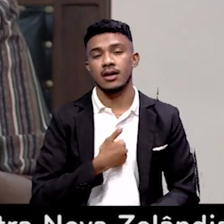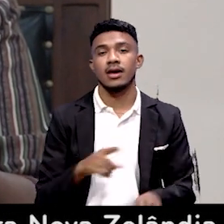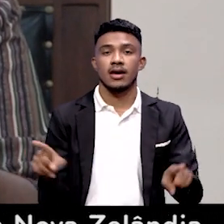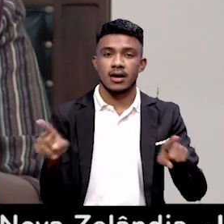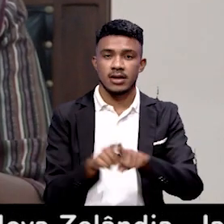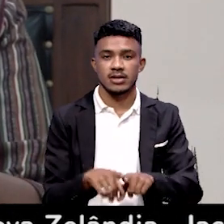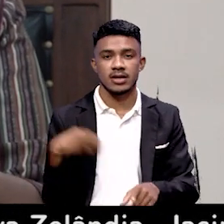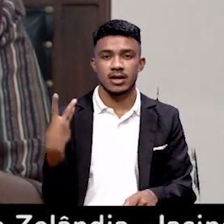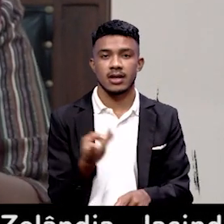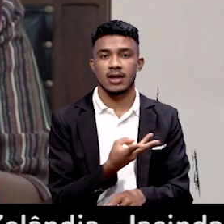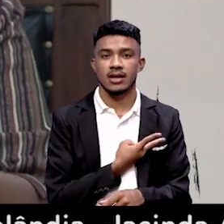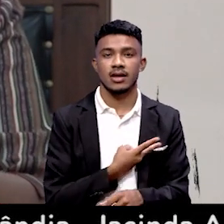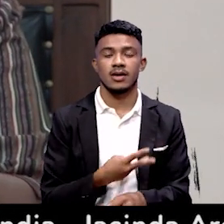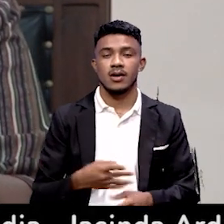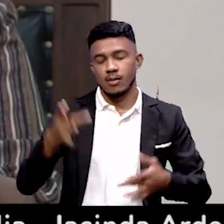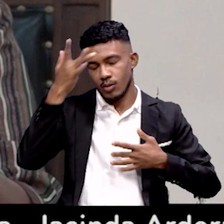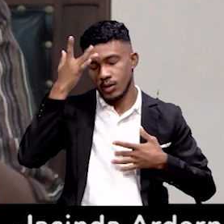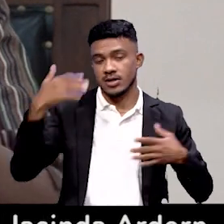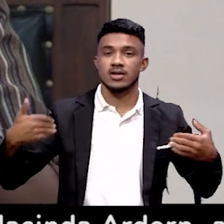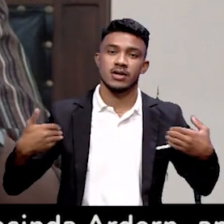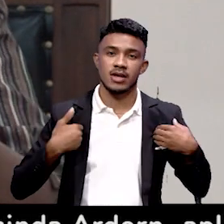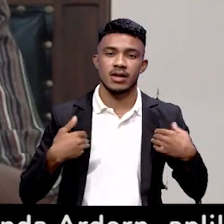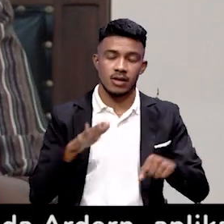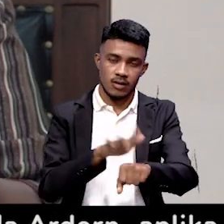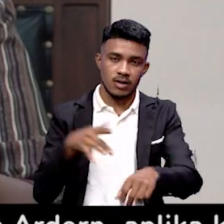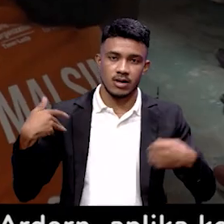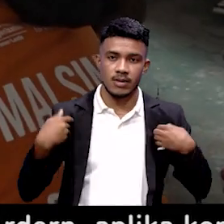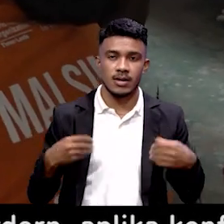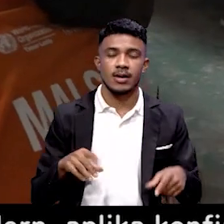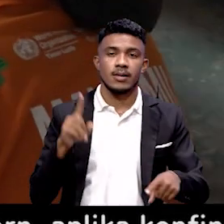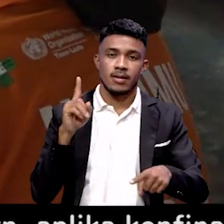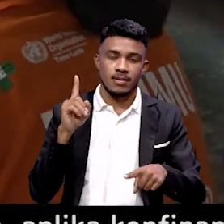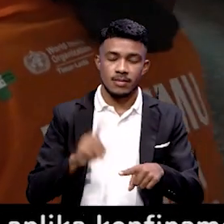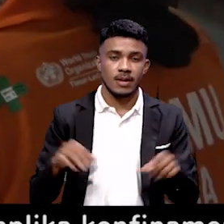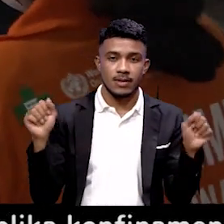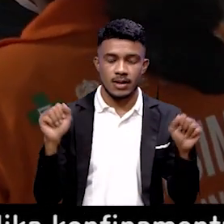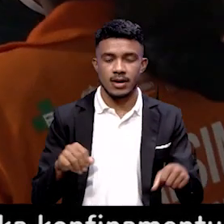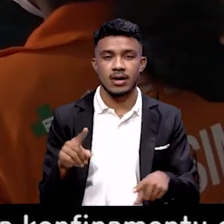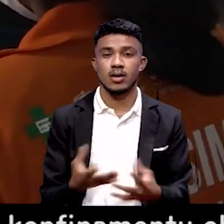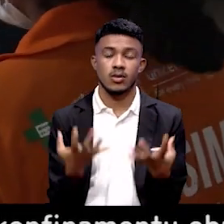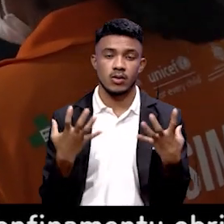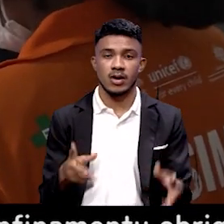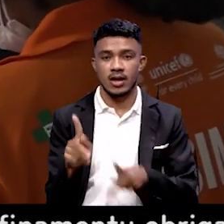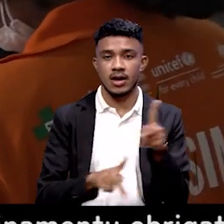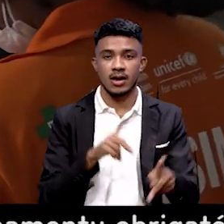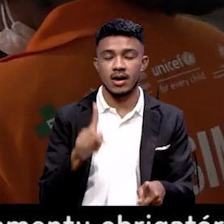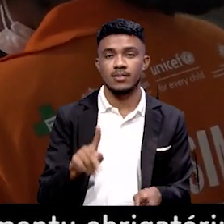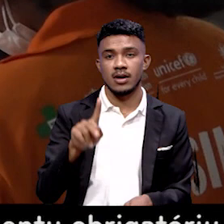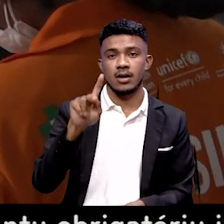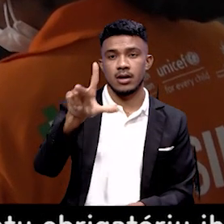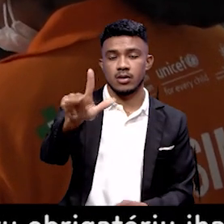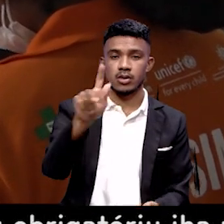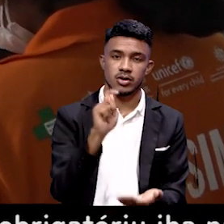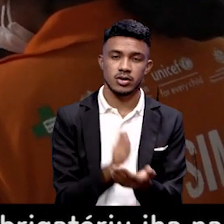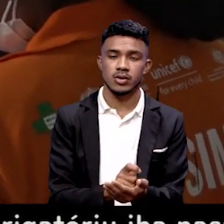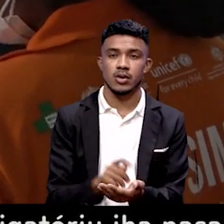nessa, moras com a Itamos, vele la grave. Tô o rin loron total e manain rihun atus tolu alu